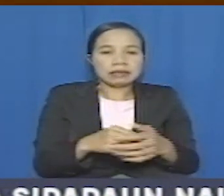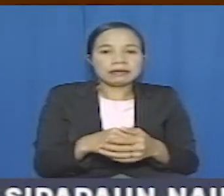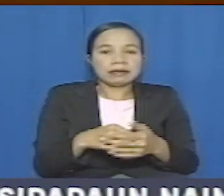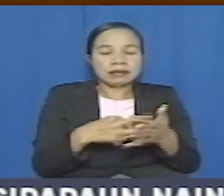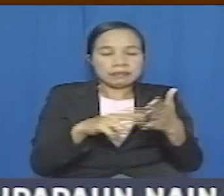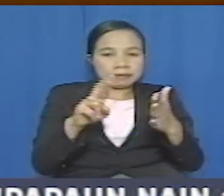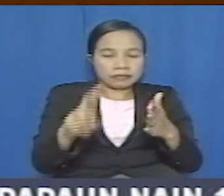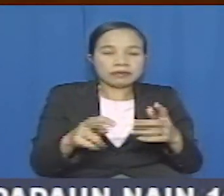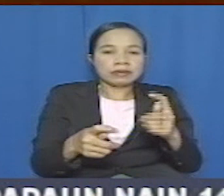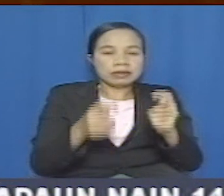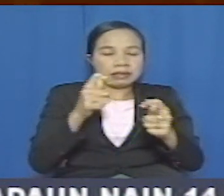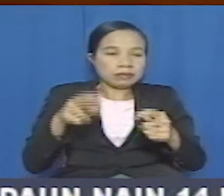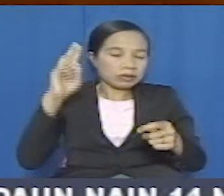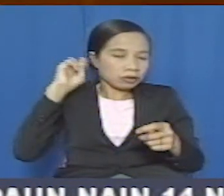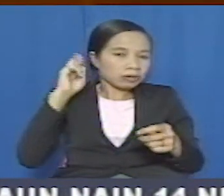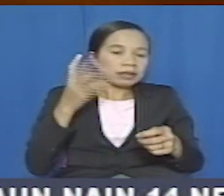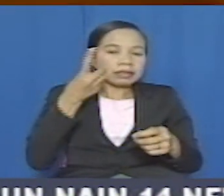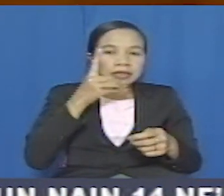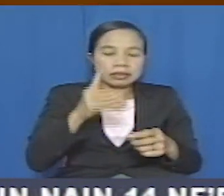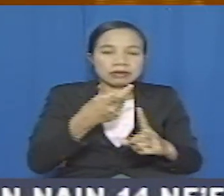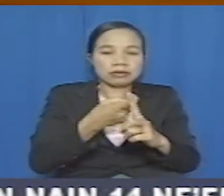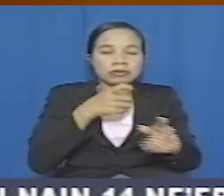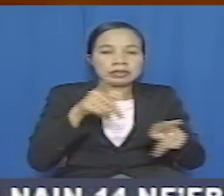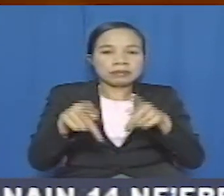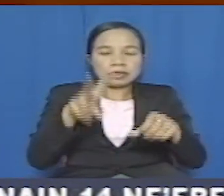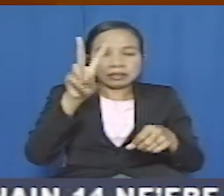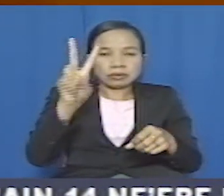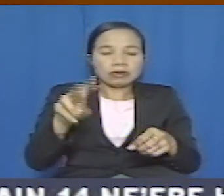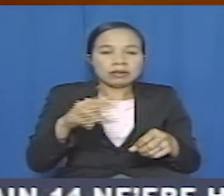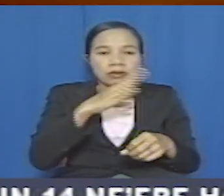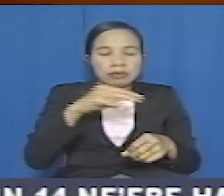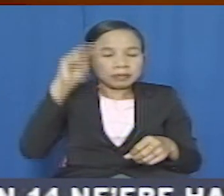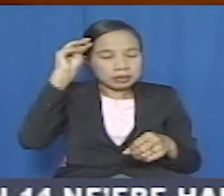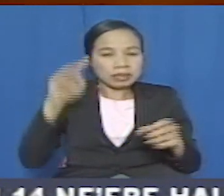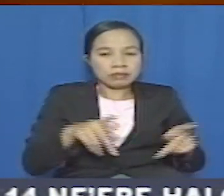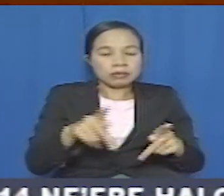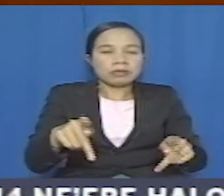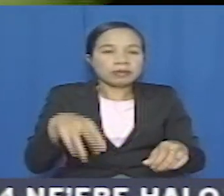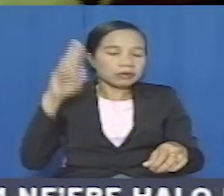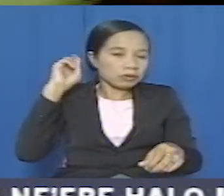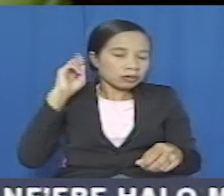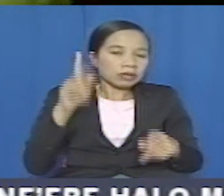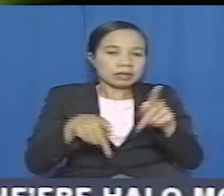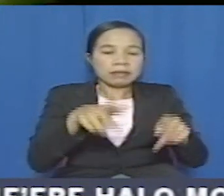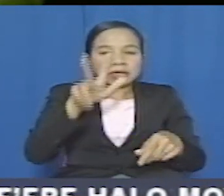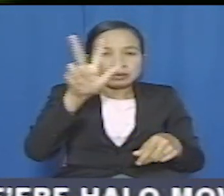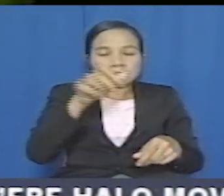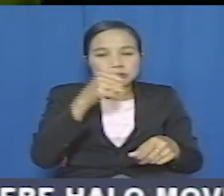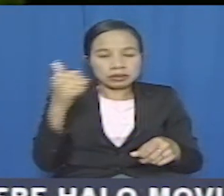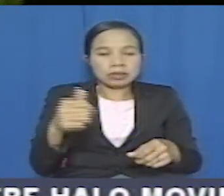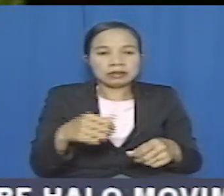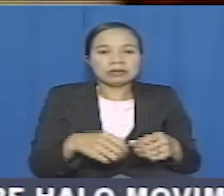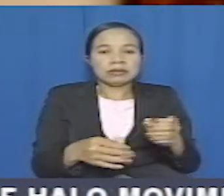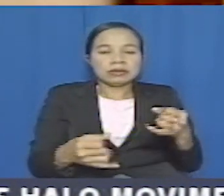no tribunal, Rona declaração, Rússia arguido, sassina em rua, no Ministério Público, Rona testemunha na Ihatselo. Julgamento no dia faliba, Loron,